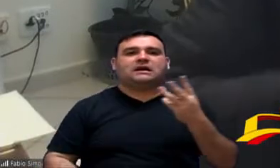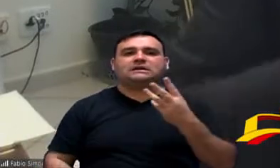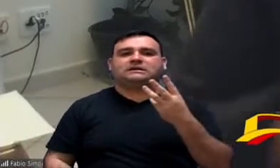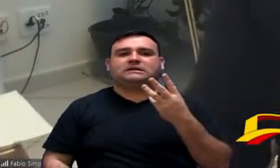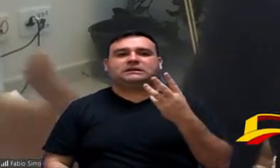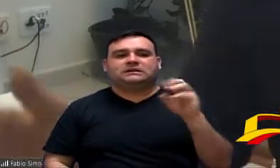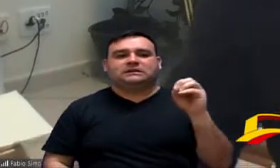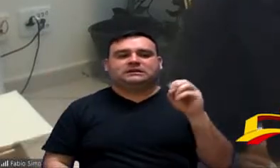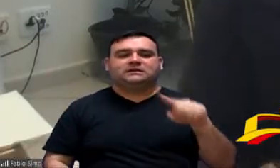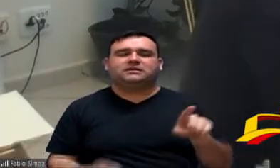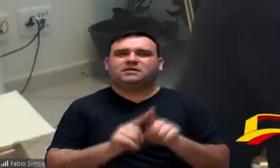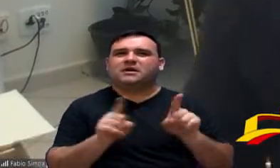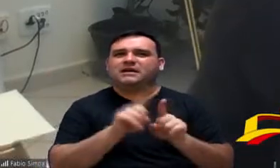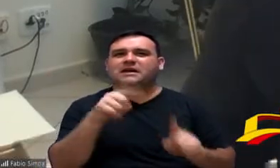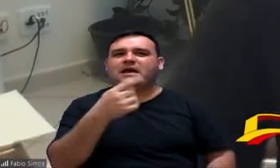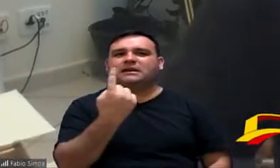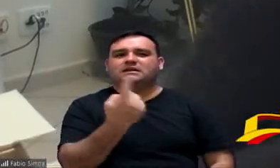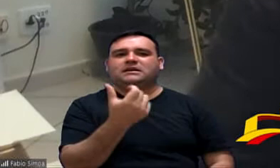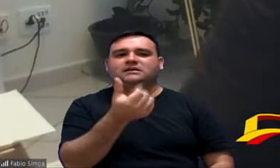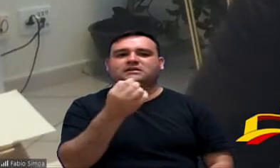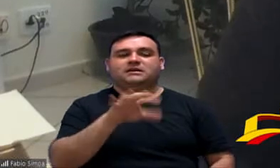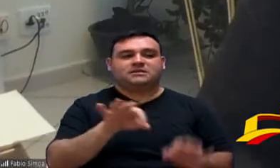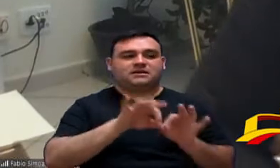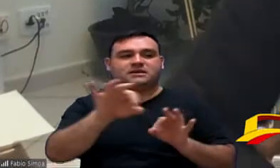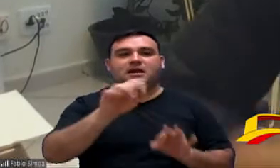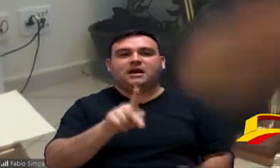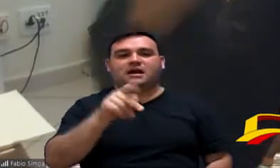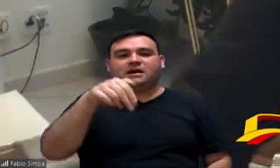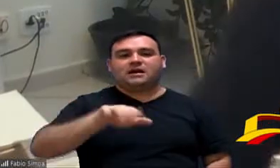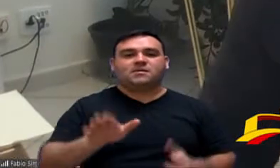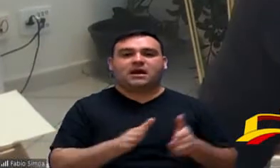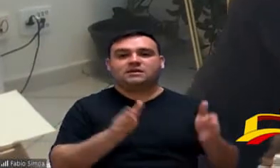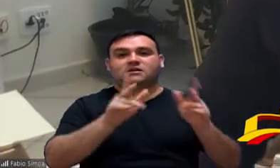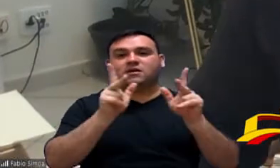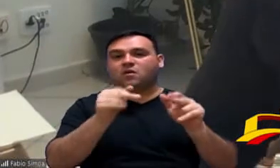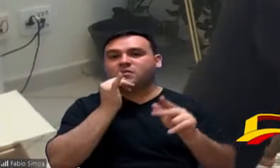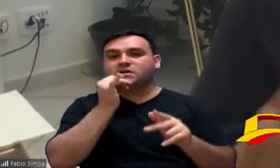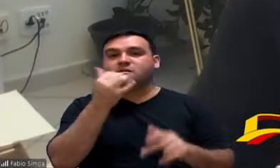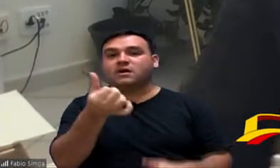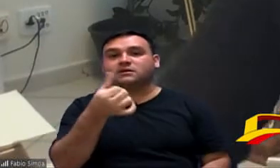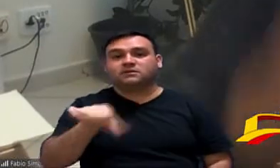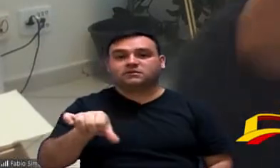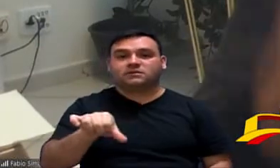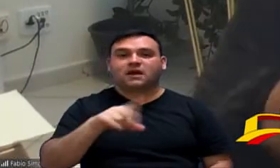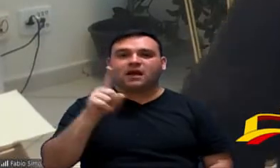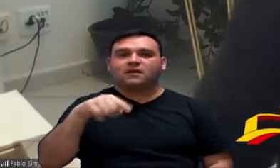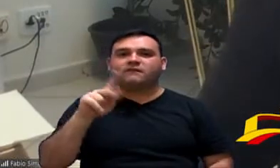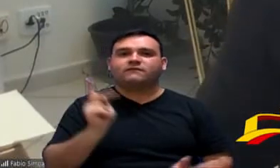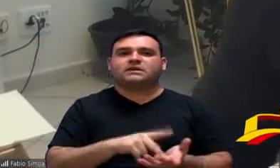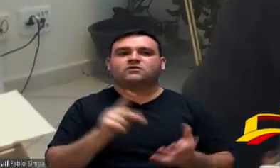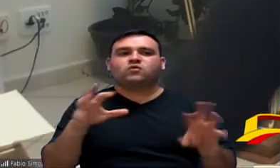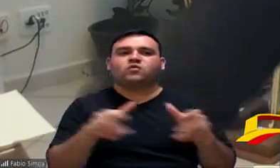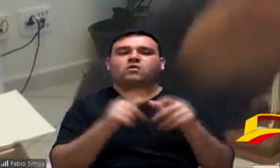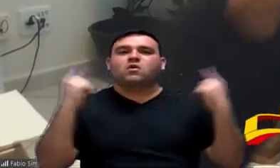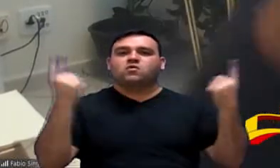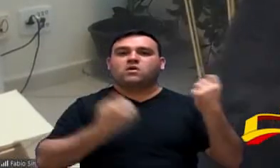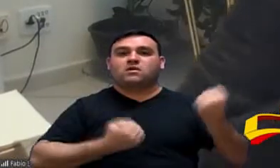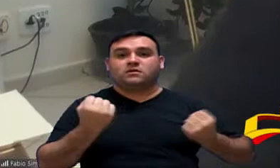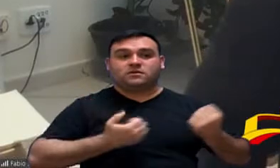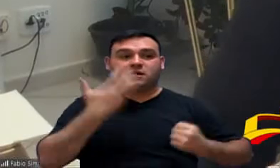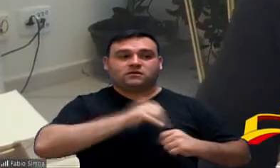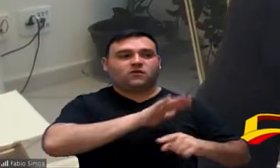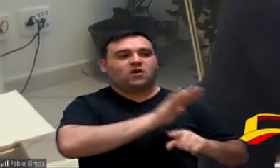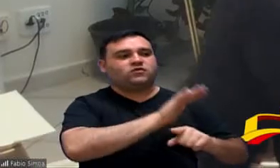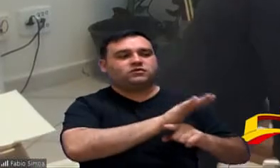mais de 160 quilômetros de estradas não pavimentadas, como o Caguaçu. Caguaçu foi aquele fato da equipe do SAMU que salvou